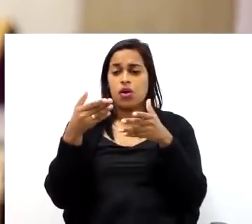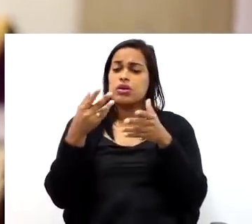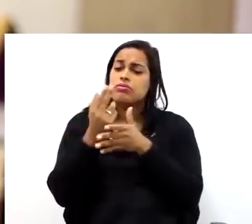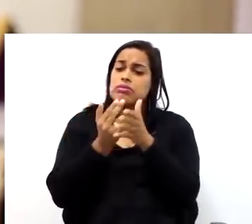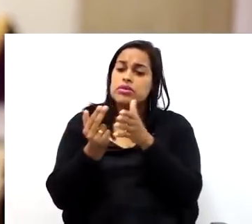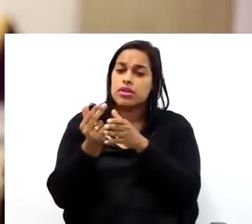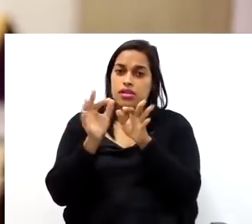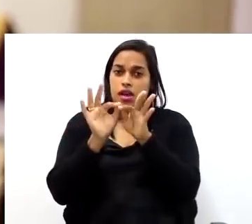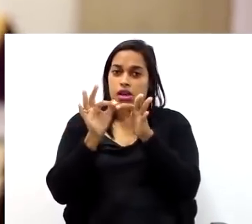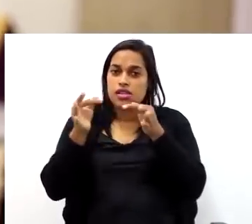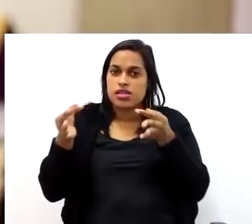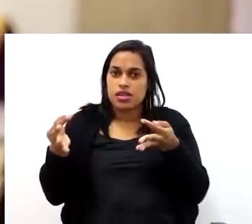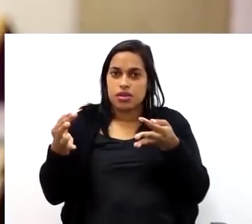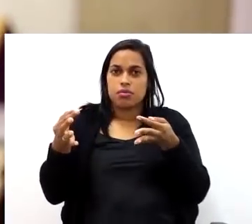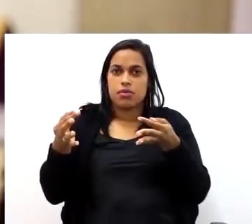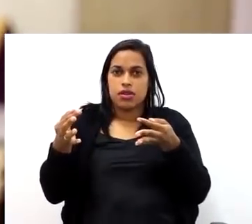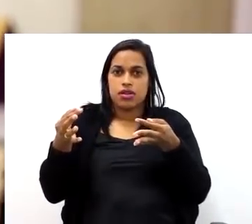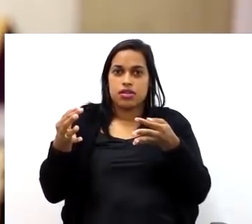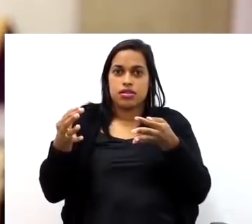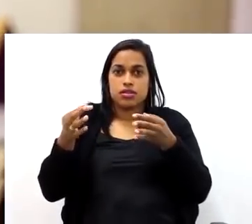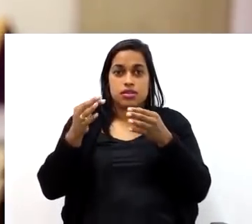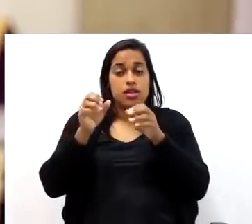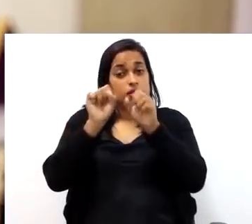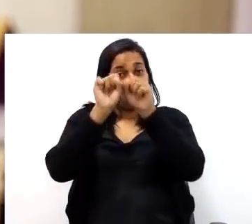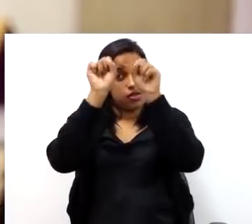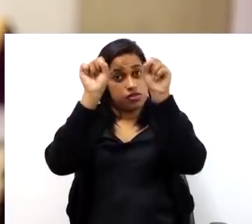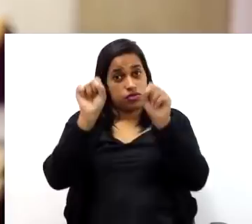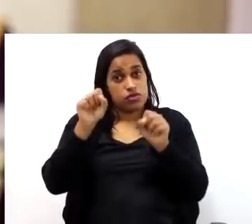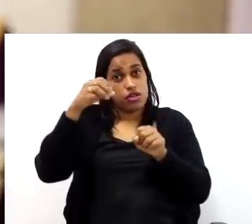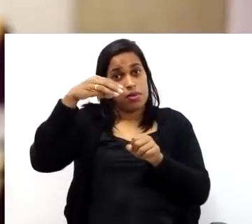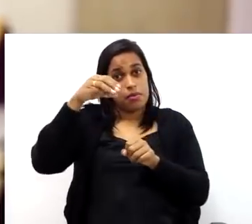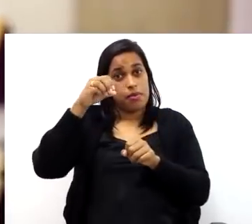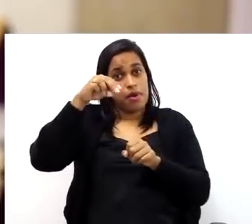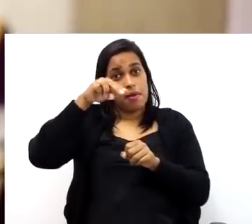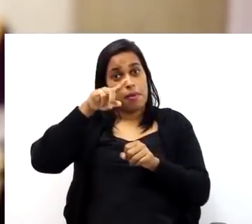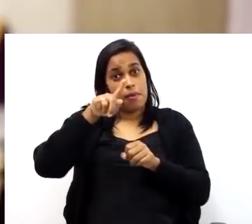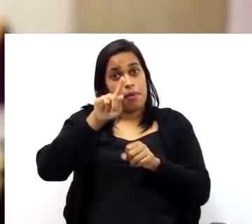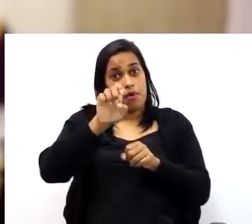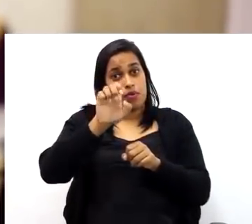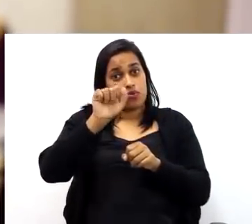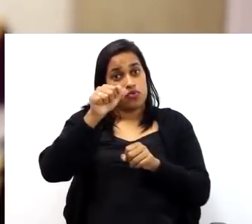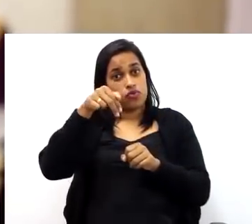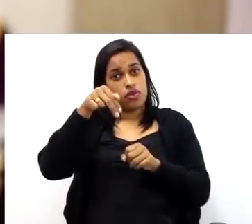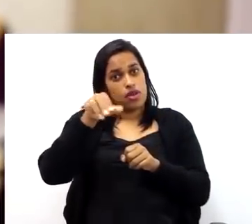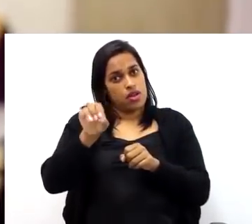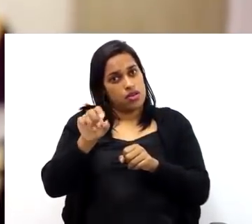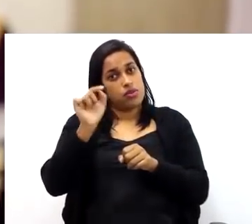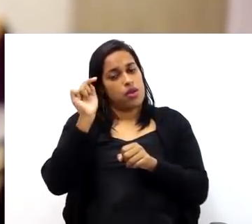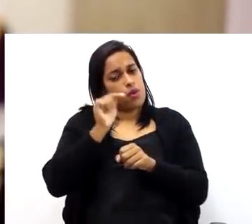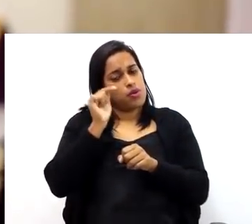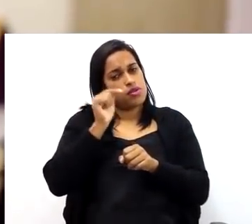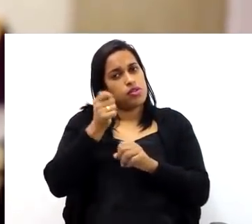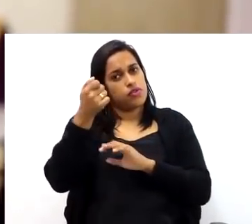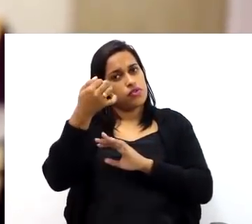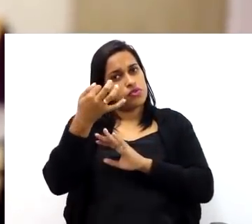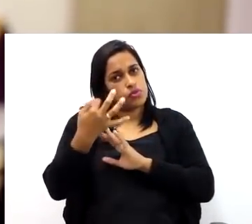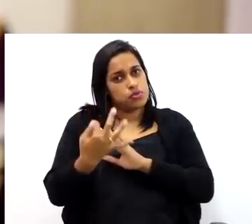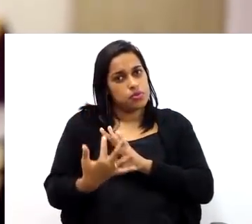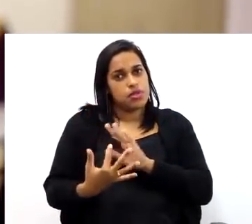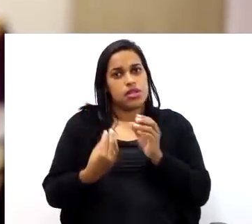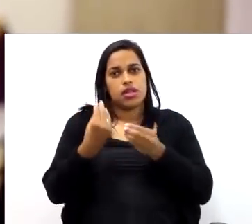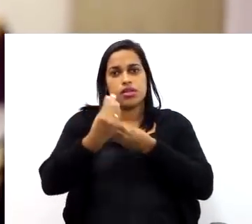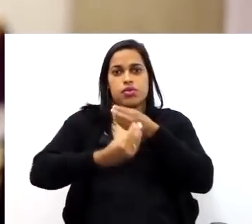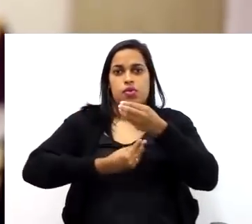aqui em sistema mongiano, e com isso eu vou aproveitar para falar um pouco sobre a questão das